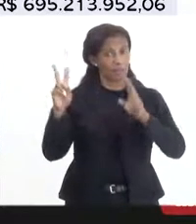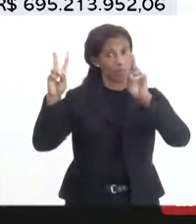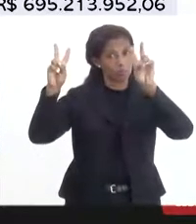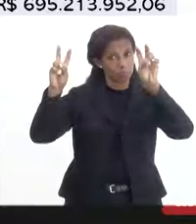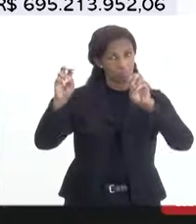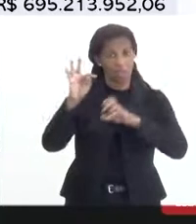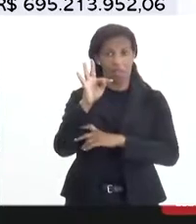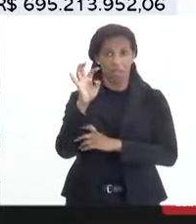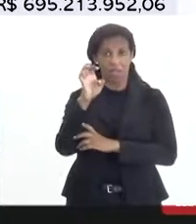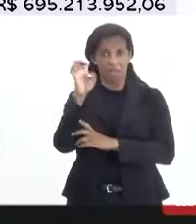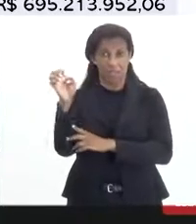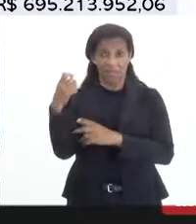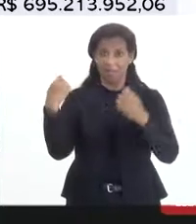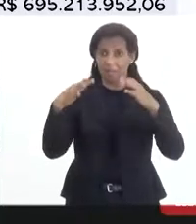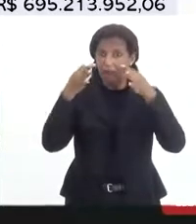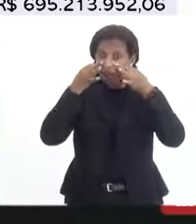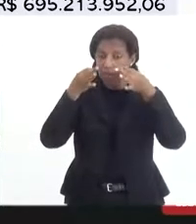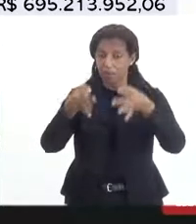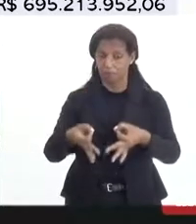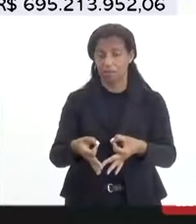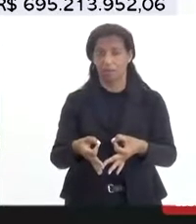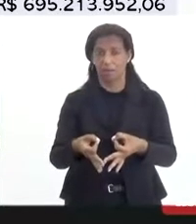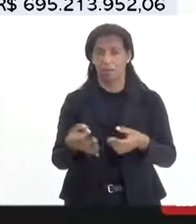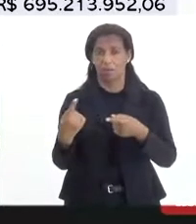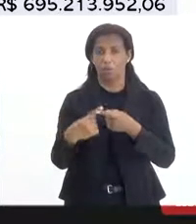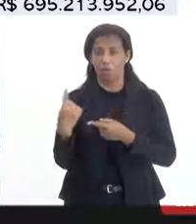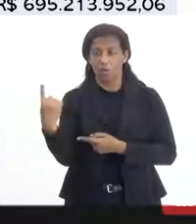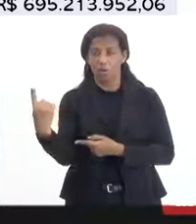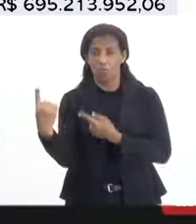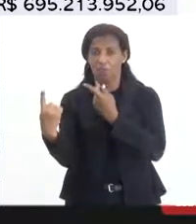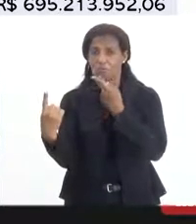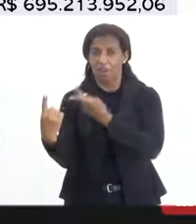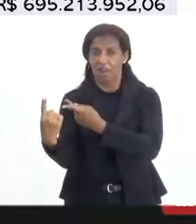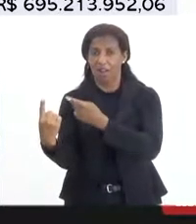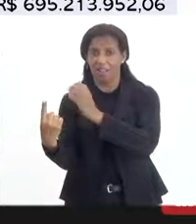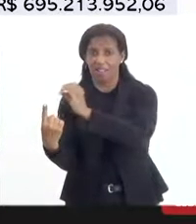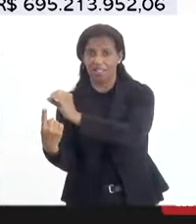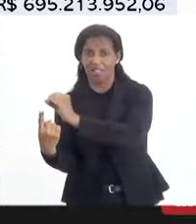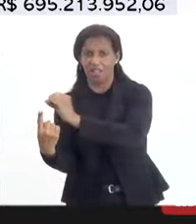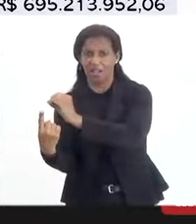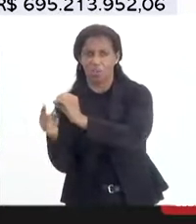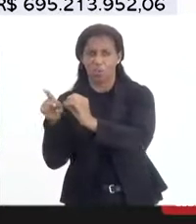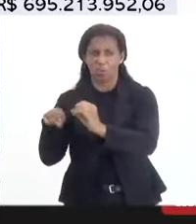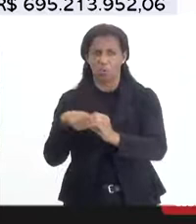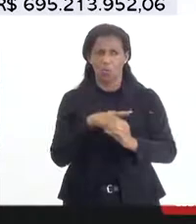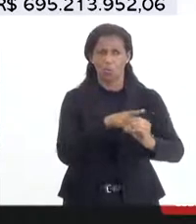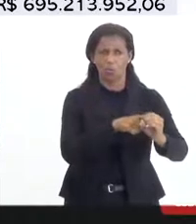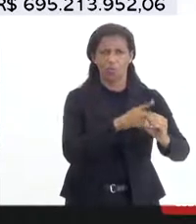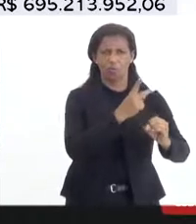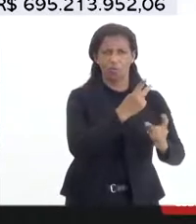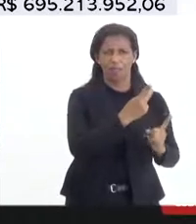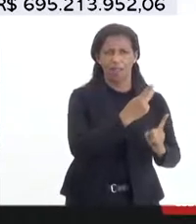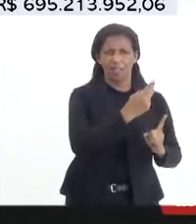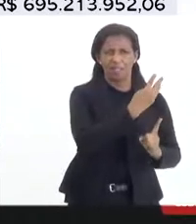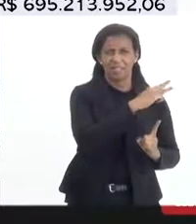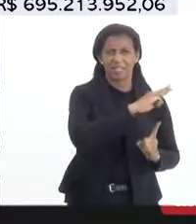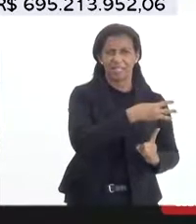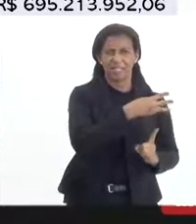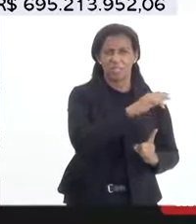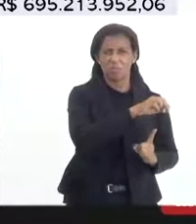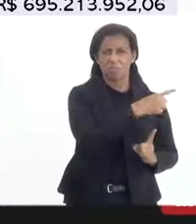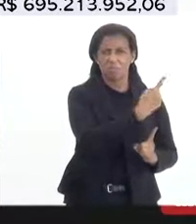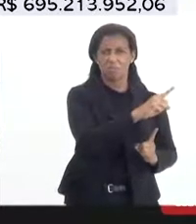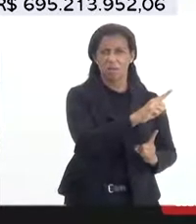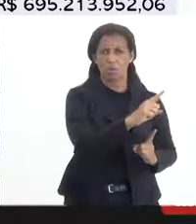aqui que merece toda atenção, porque um diz que é zero, outro diz que é 3 milhões, mas eu acredito que existe um valor no meio, sim,